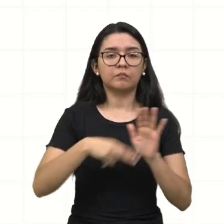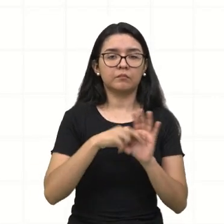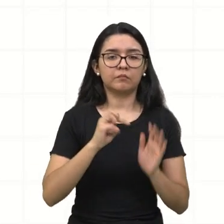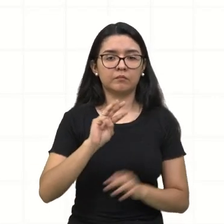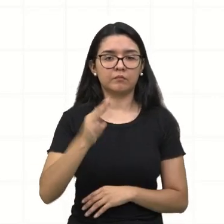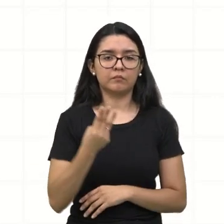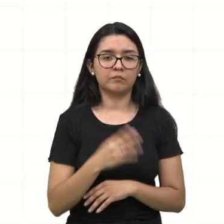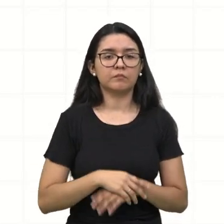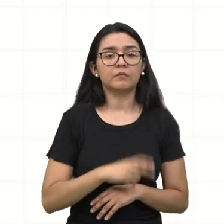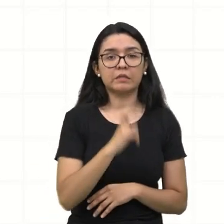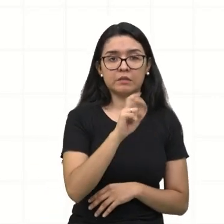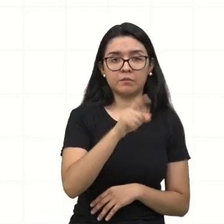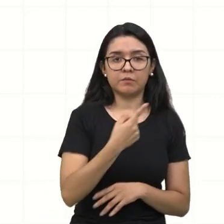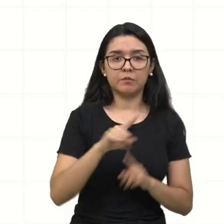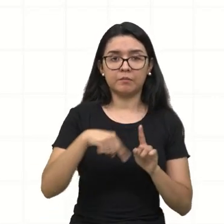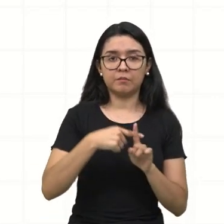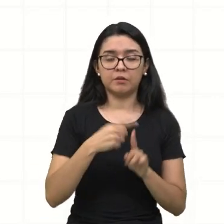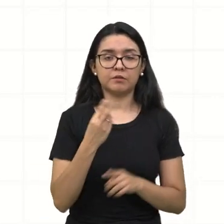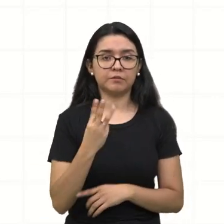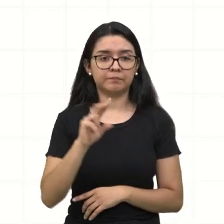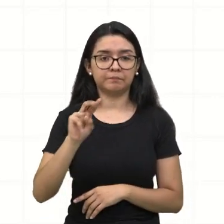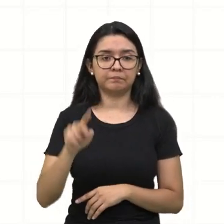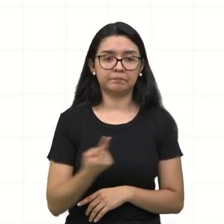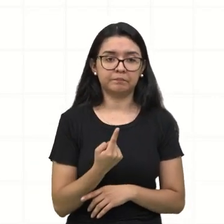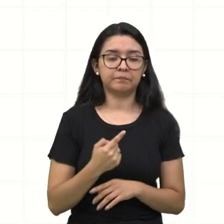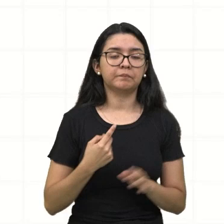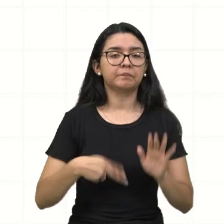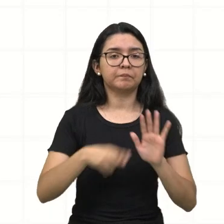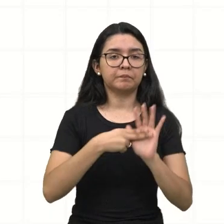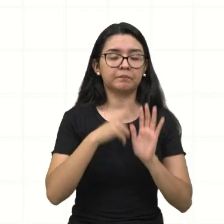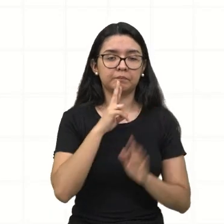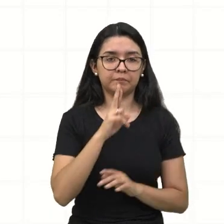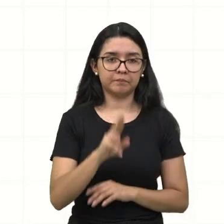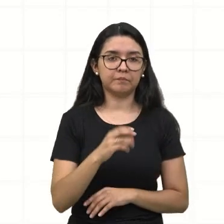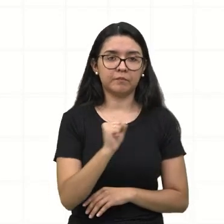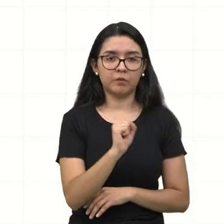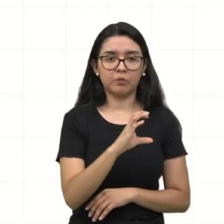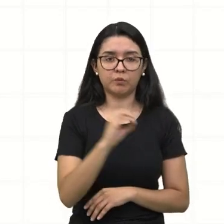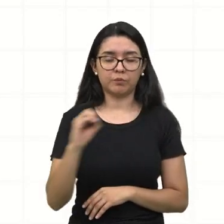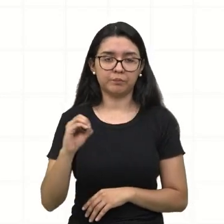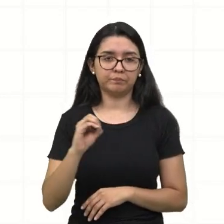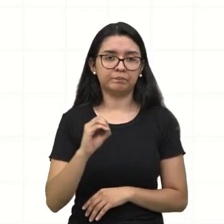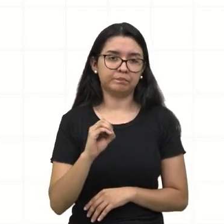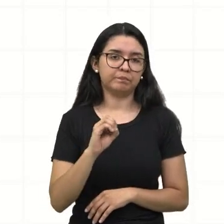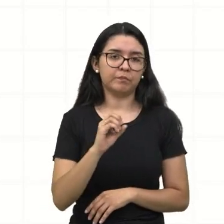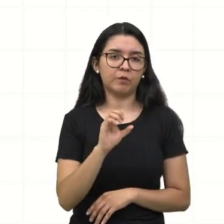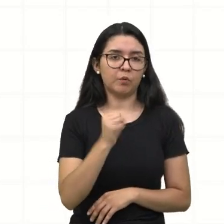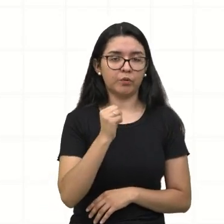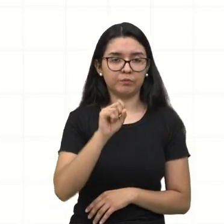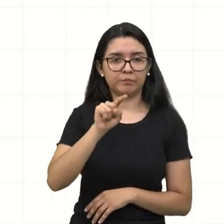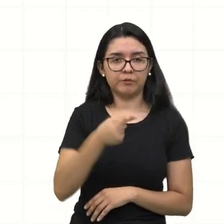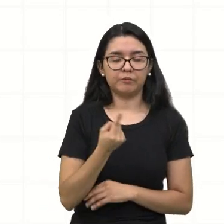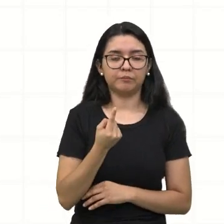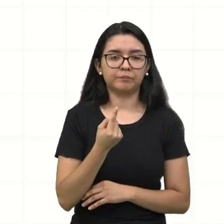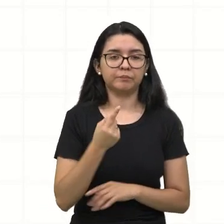5.000 mais 3.000, 8.000. Alternativa correta, a letra D.